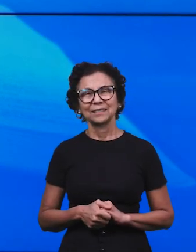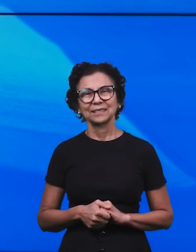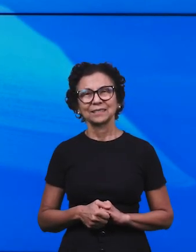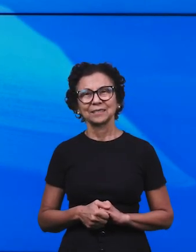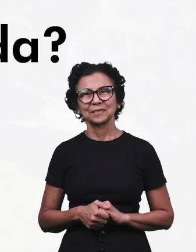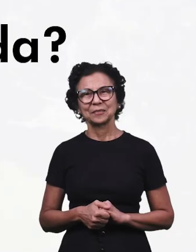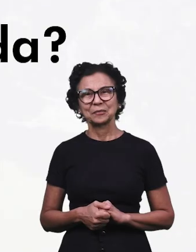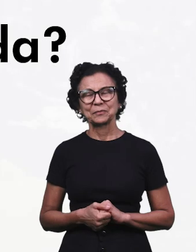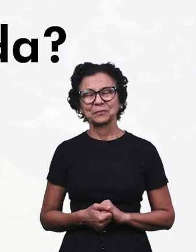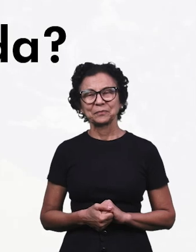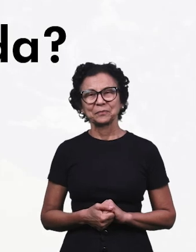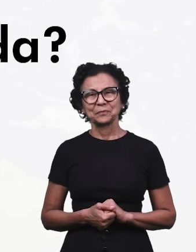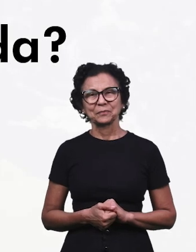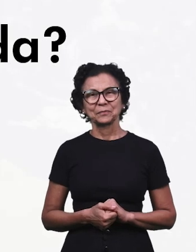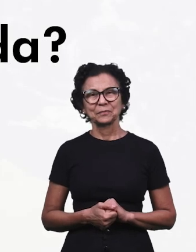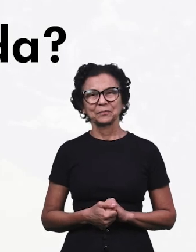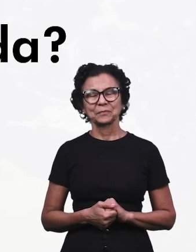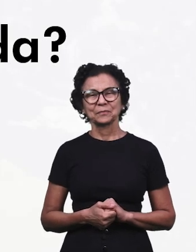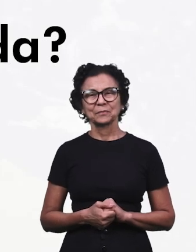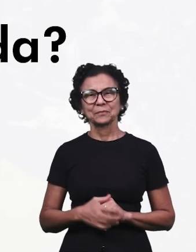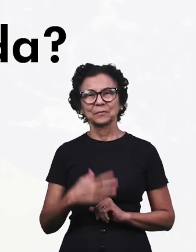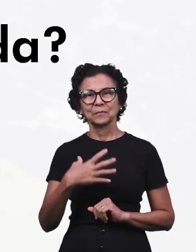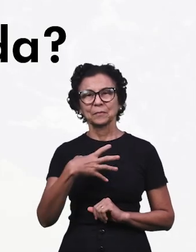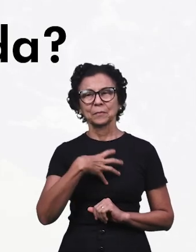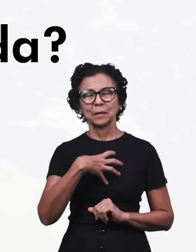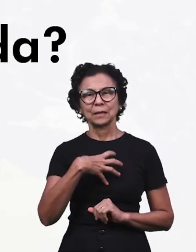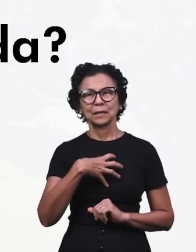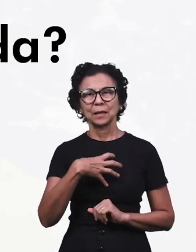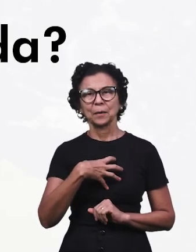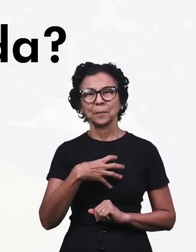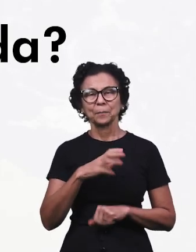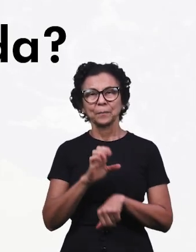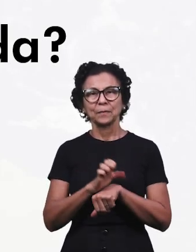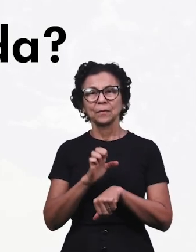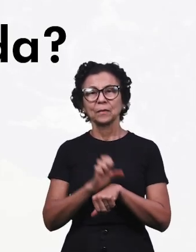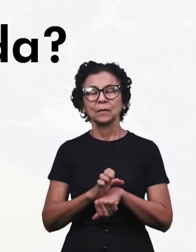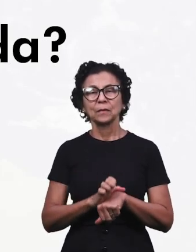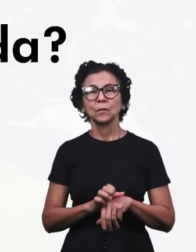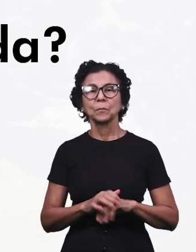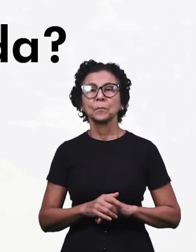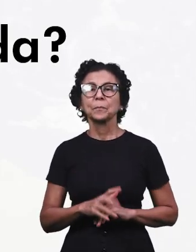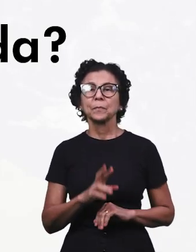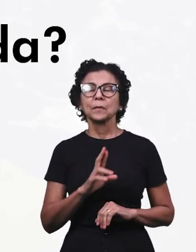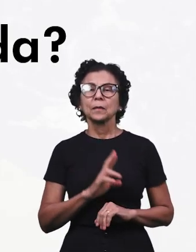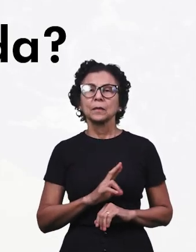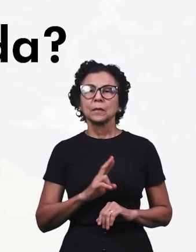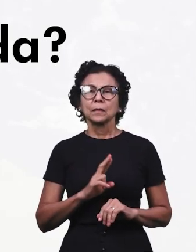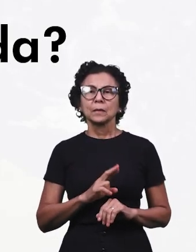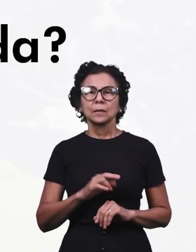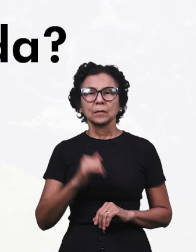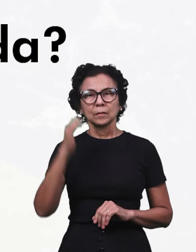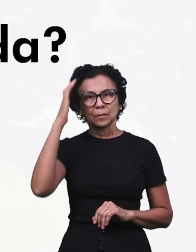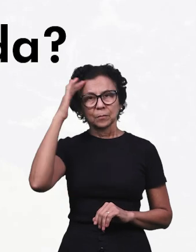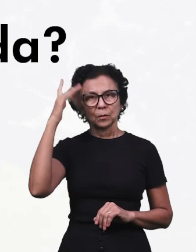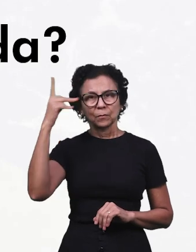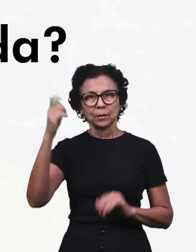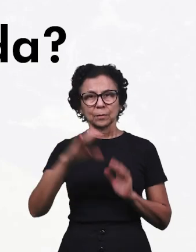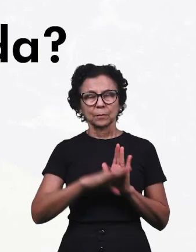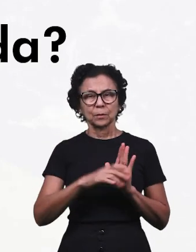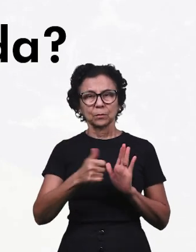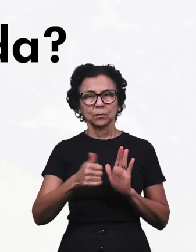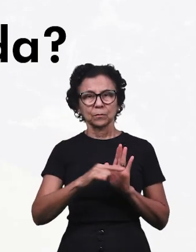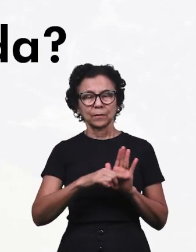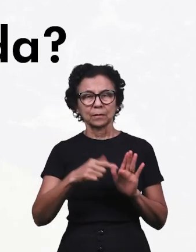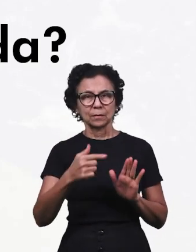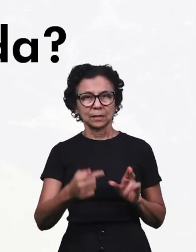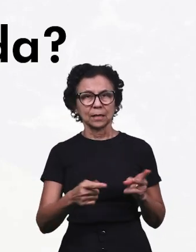crianças intermediárias e adolescentes de Porto Seguro. O que eles vão responder? Vão responder a seguinte pergunta. Leia Provérbios capítulo 1, verso